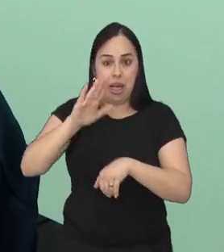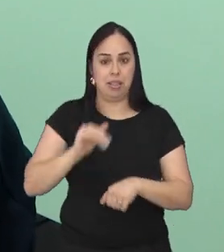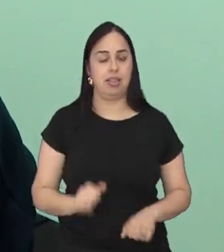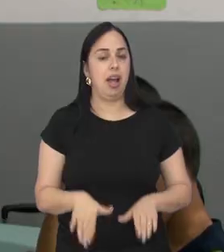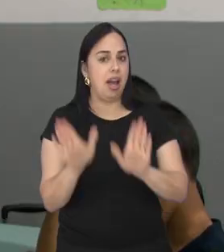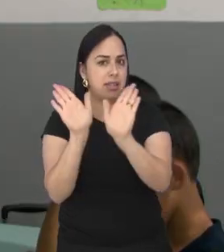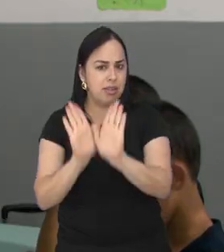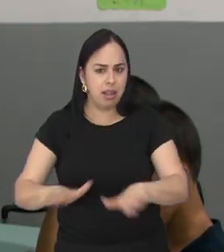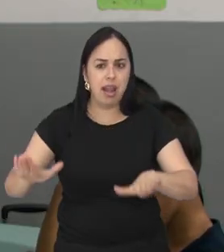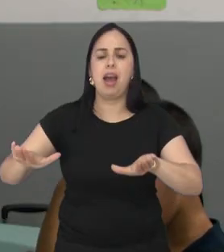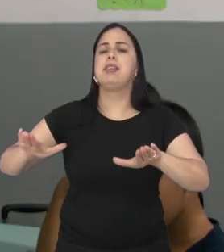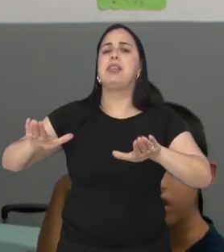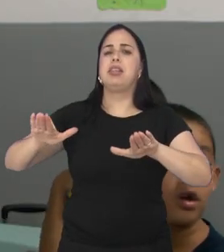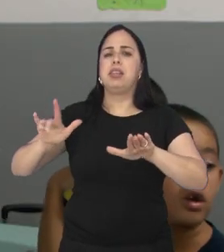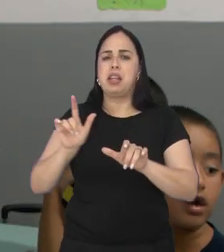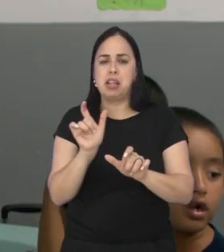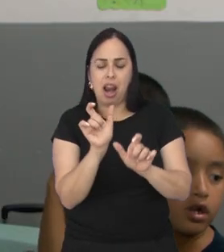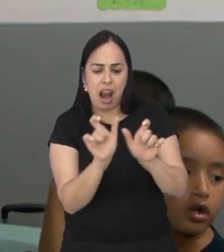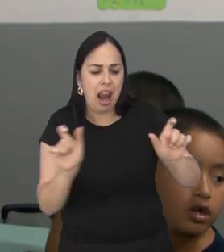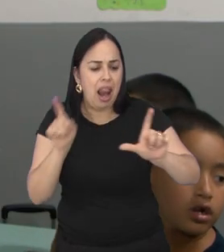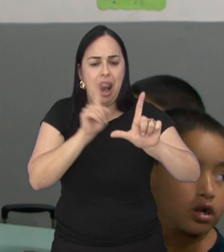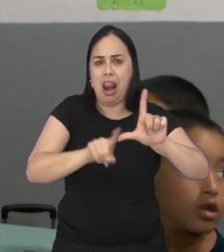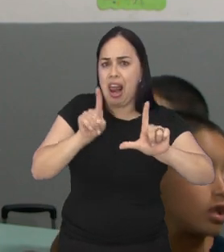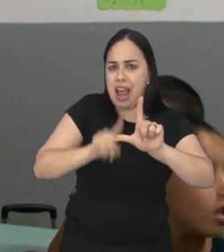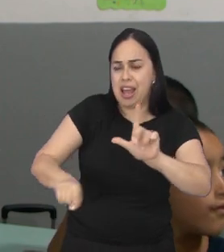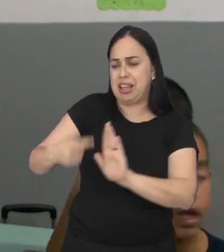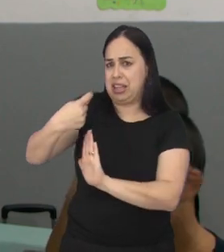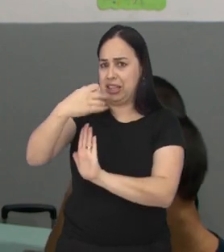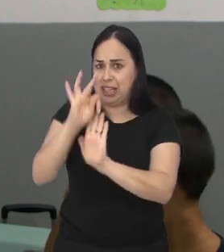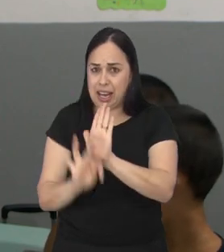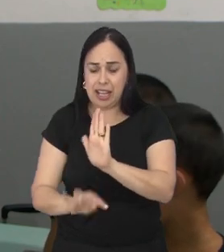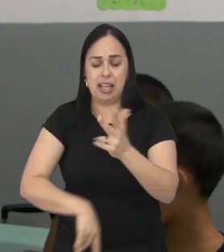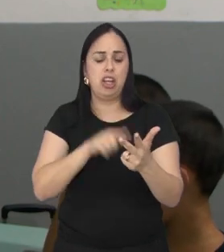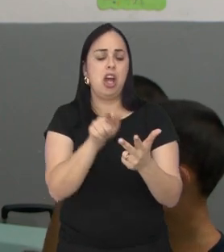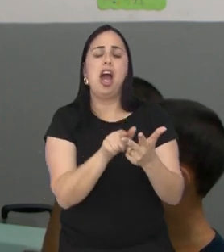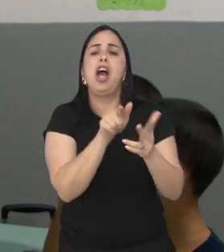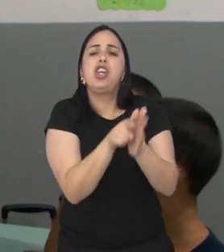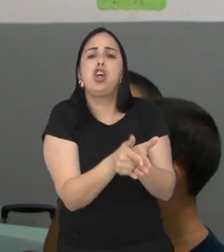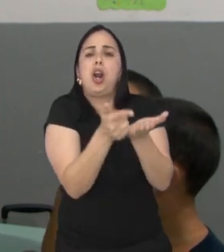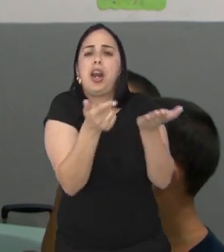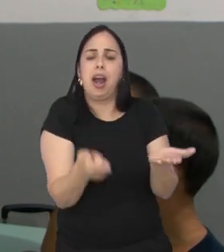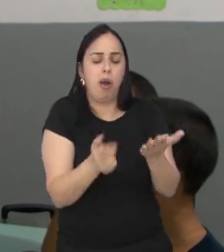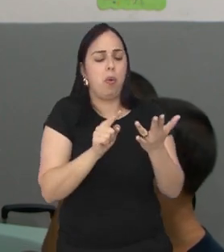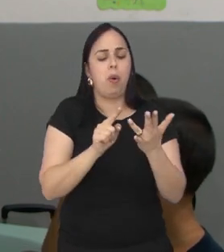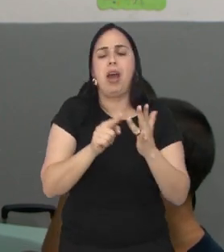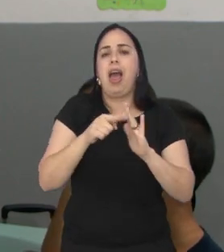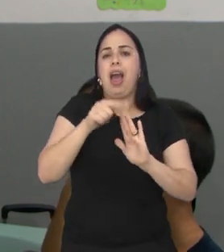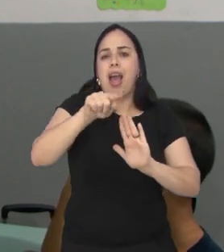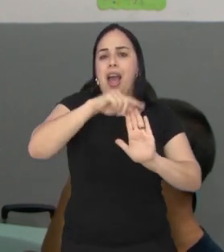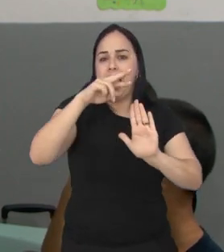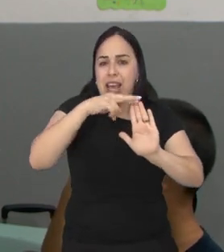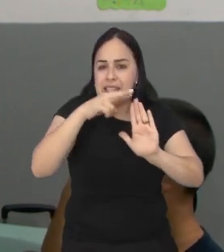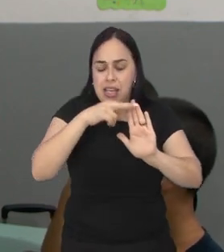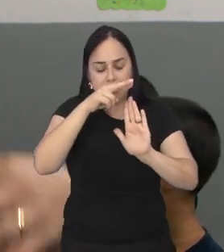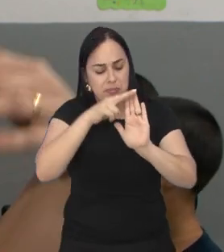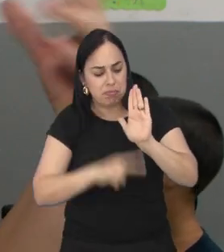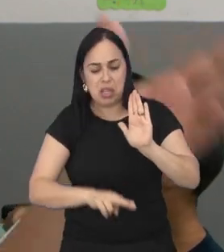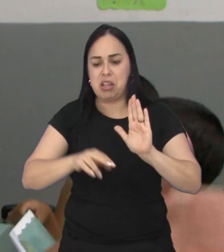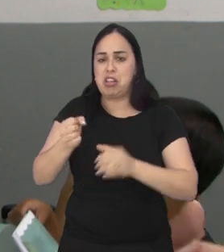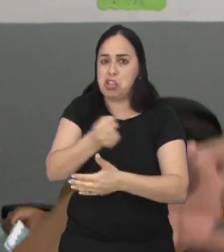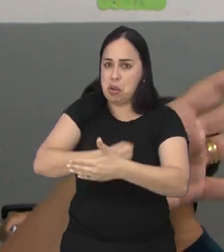ler mais a criança tem acesso a tudo a todos os tipos de letra todos os tipos de texto é jornal é receita eh